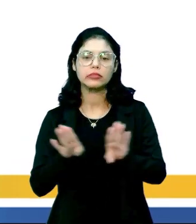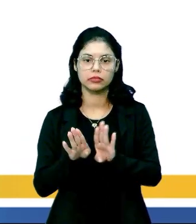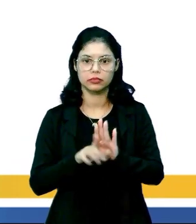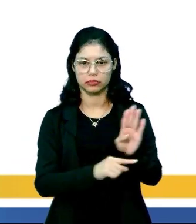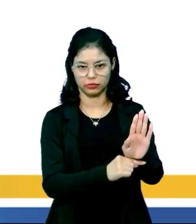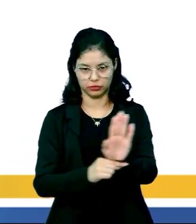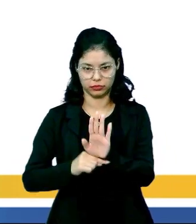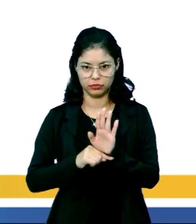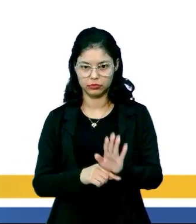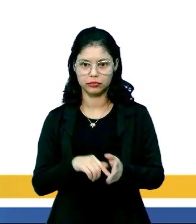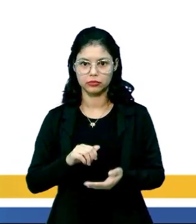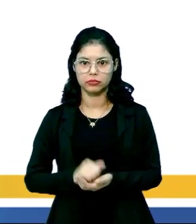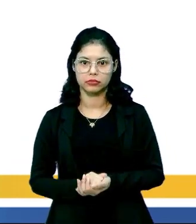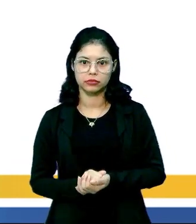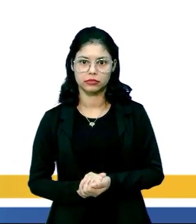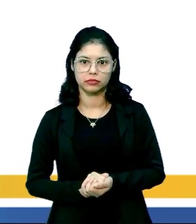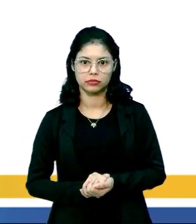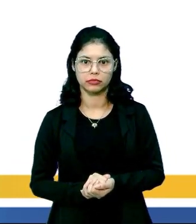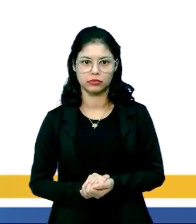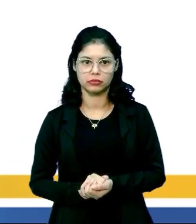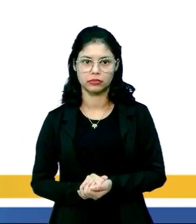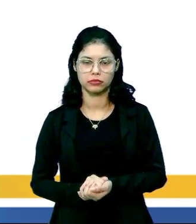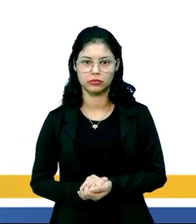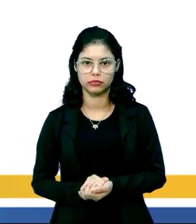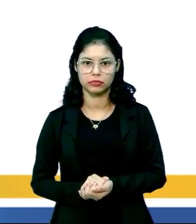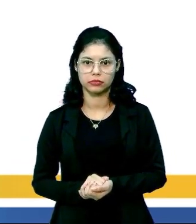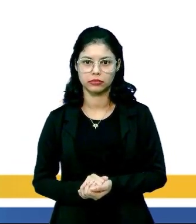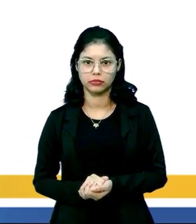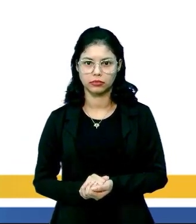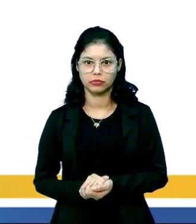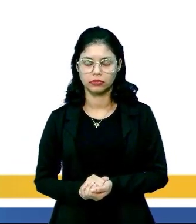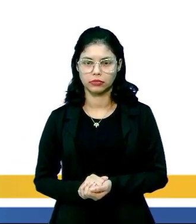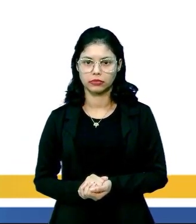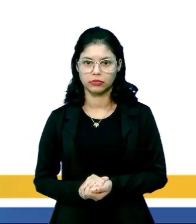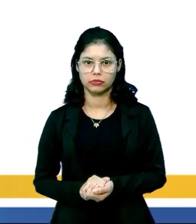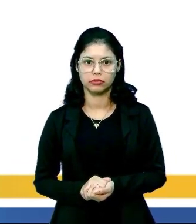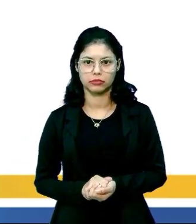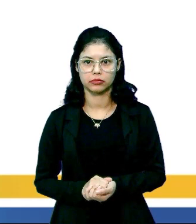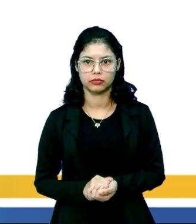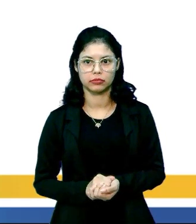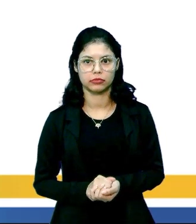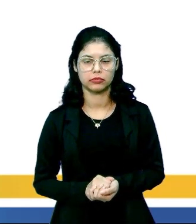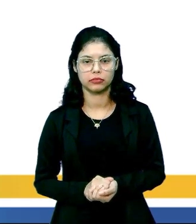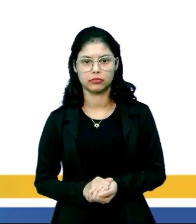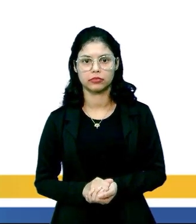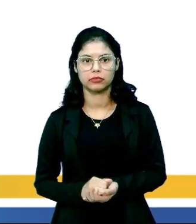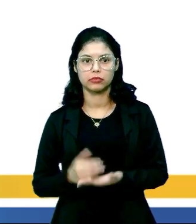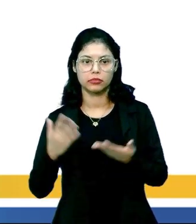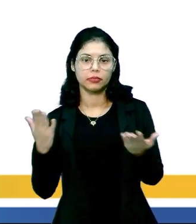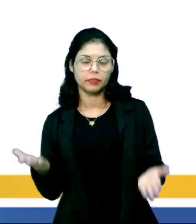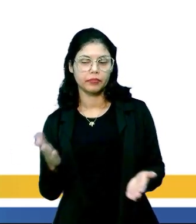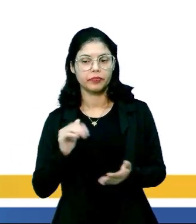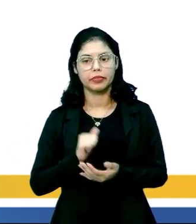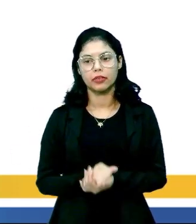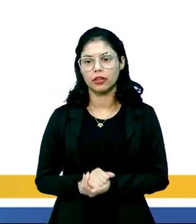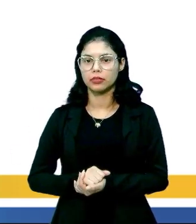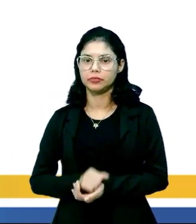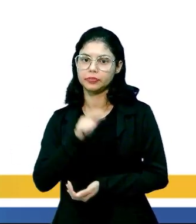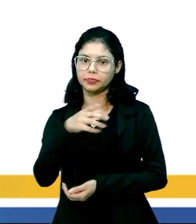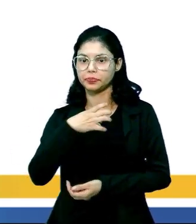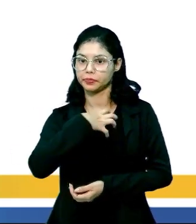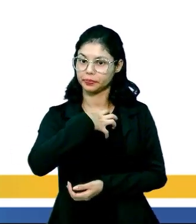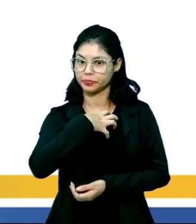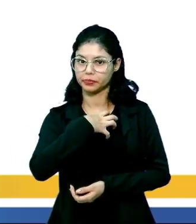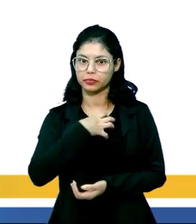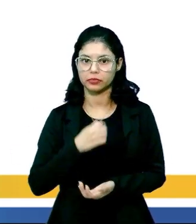apresentadora it emerged as a Blend between r&b Jazz and soul Styles Ah esse